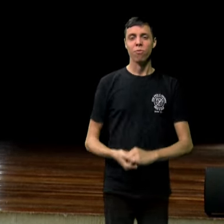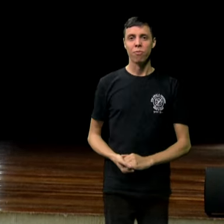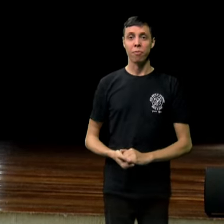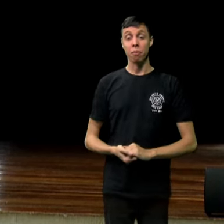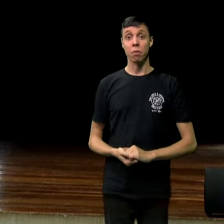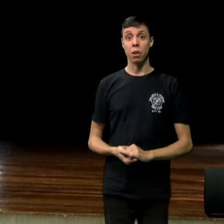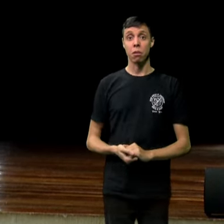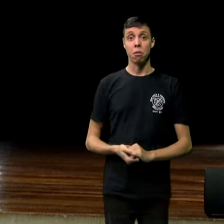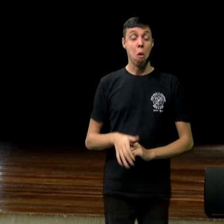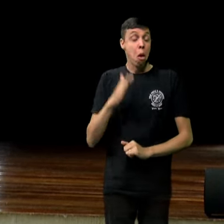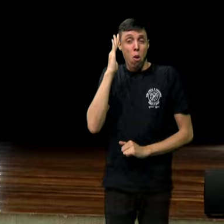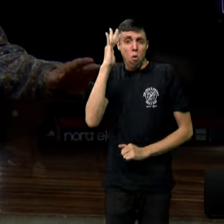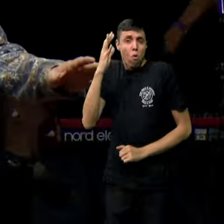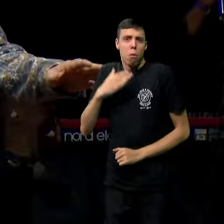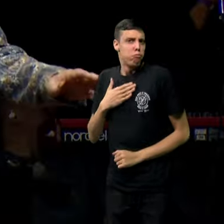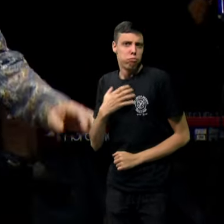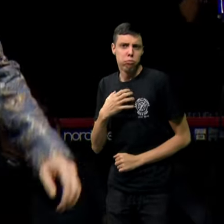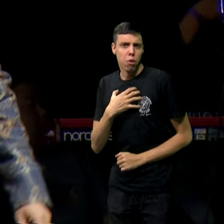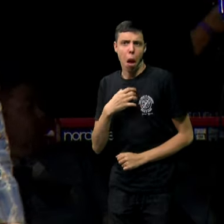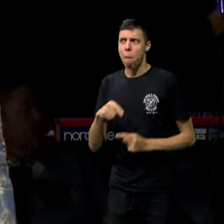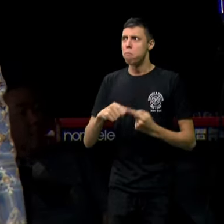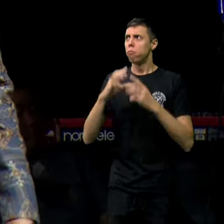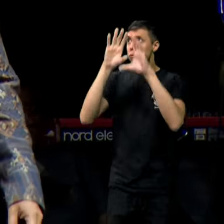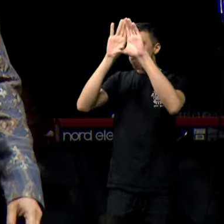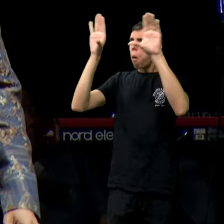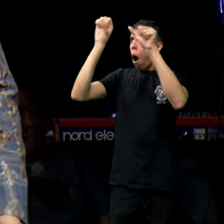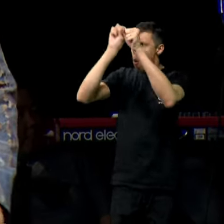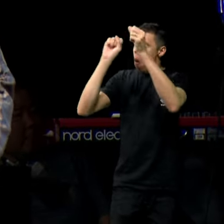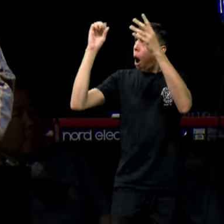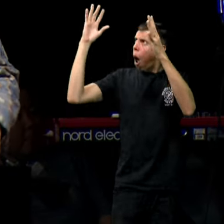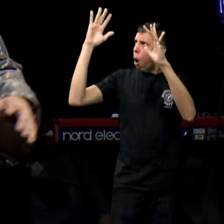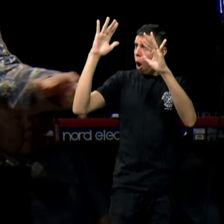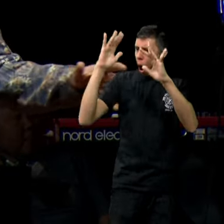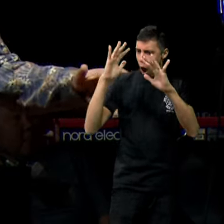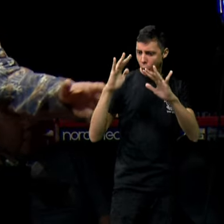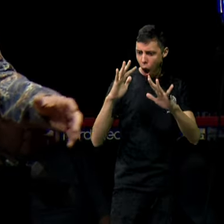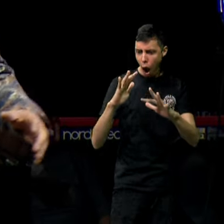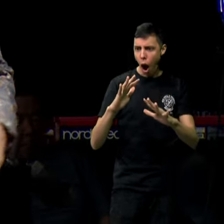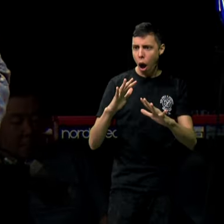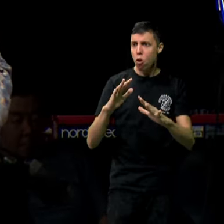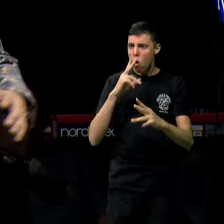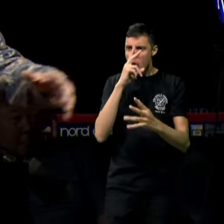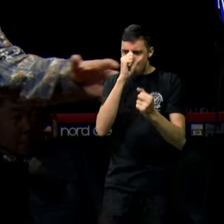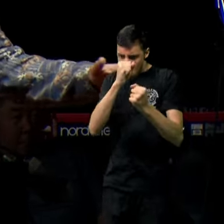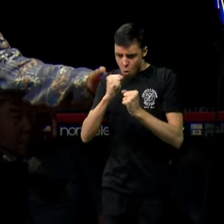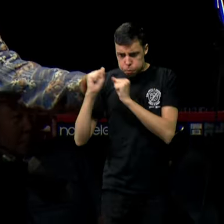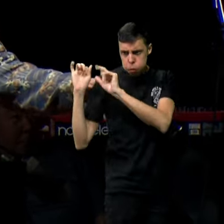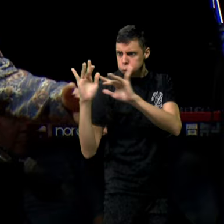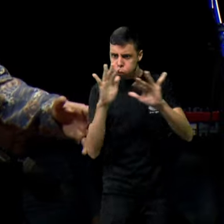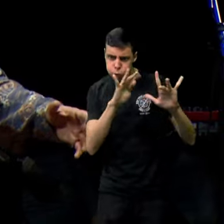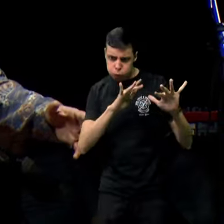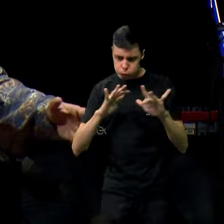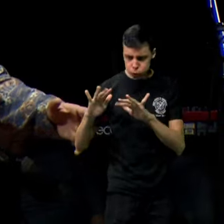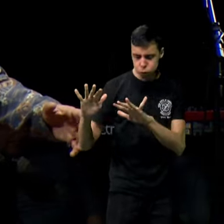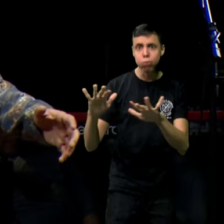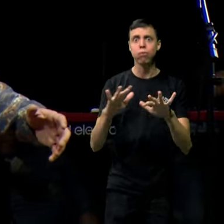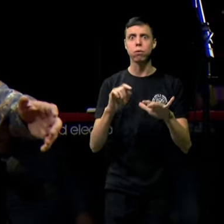Eu não sei o que você sente, mas os céus estão abertos. A manifestação do poder está aqui. A glória dele está aqui.